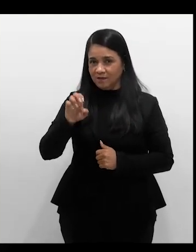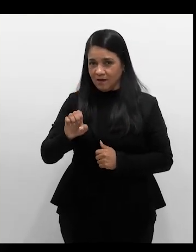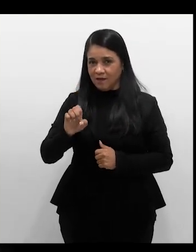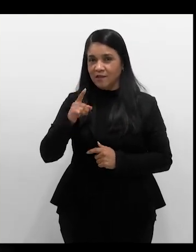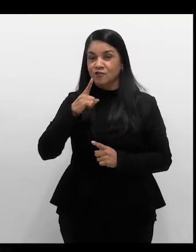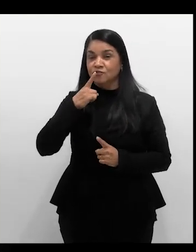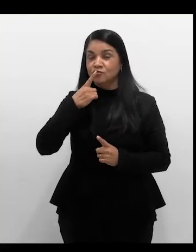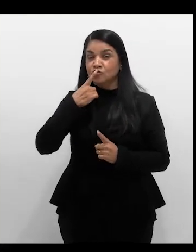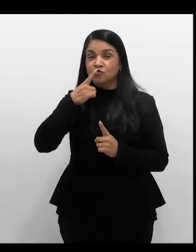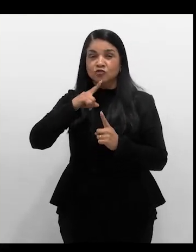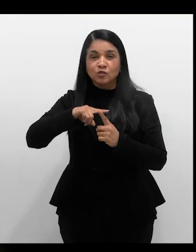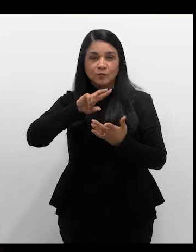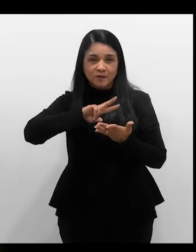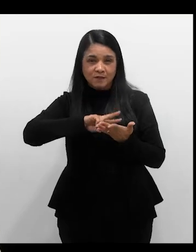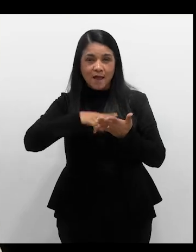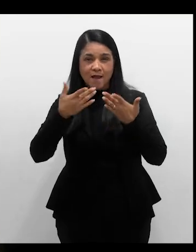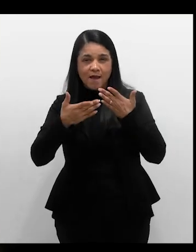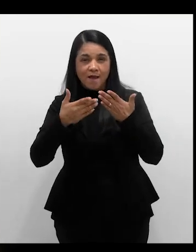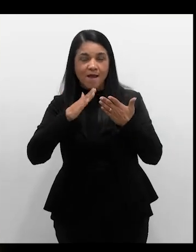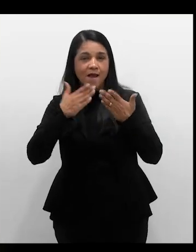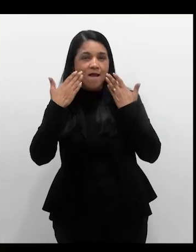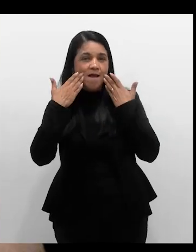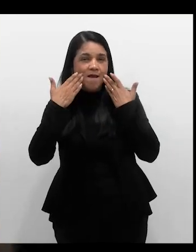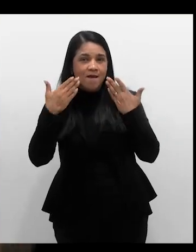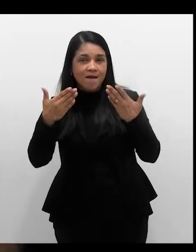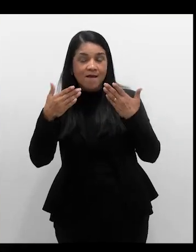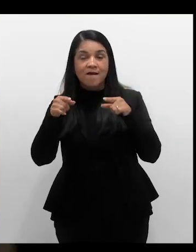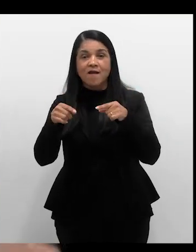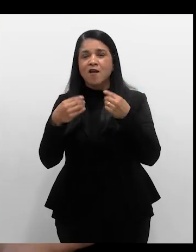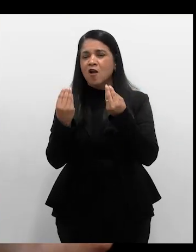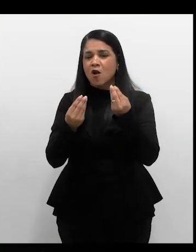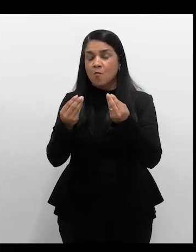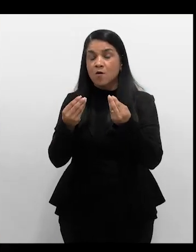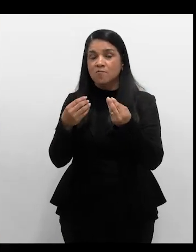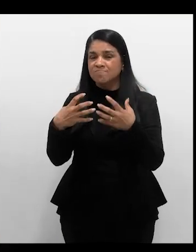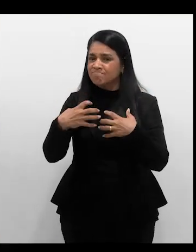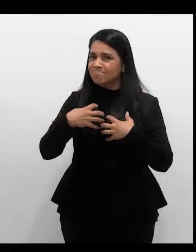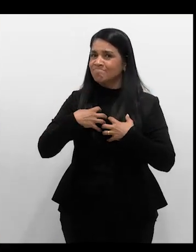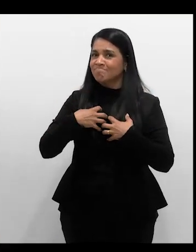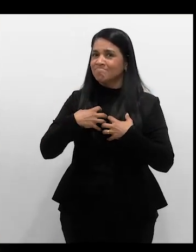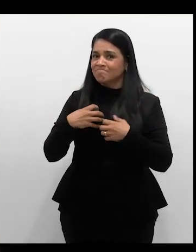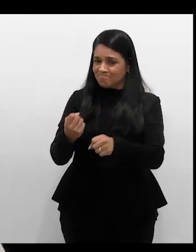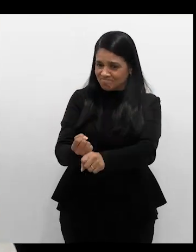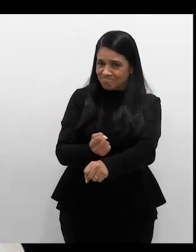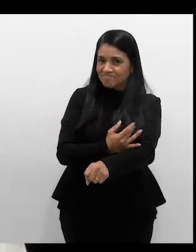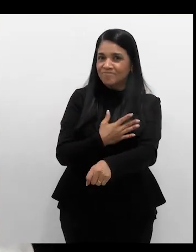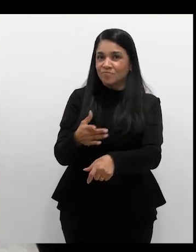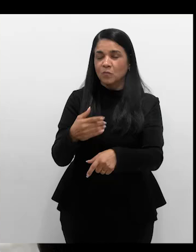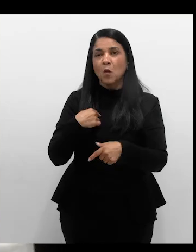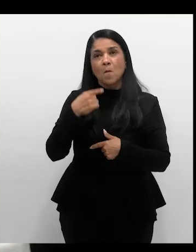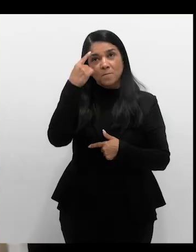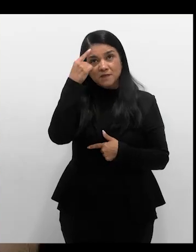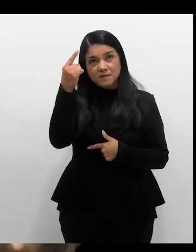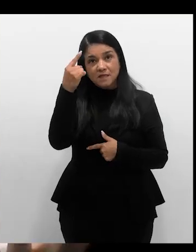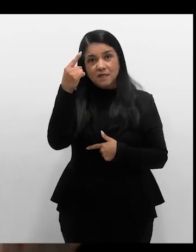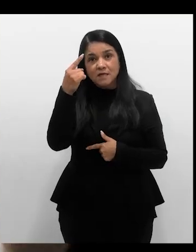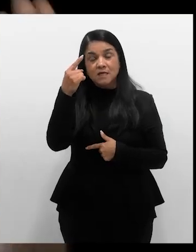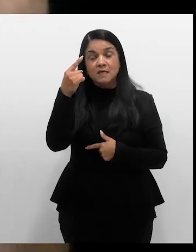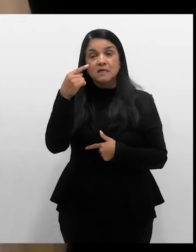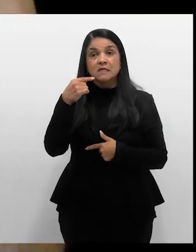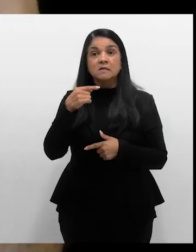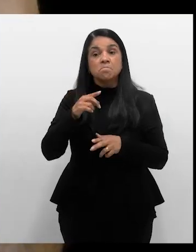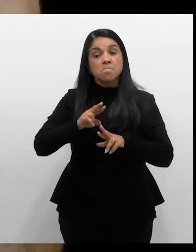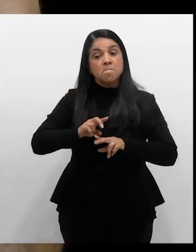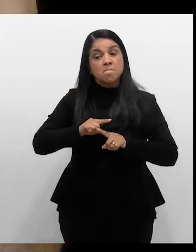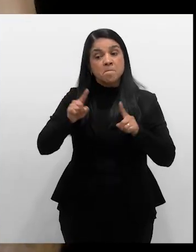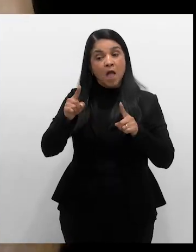interpretação dele. Era um dos atores assim que me comovia na forma de interpretação. Então, assim, pensei nele, mas se eu for pensar